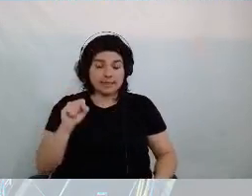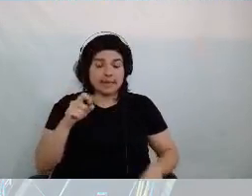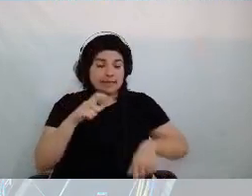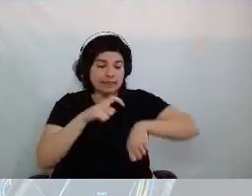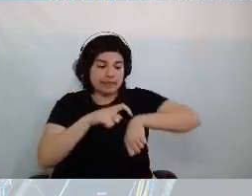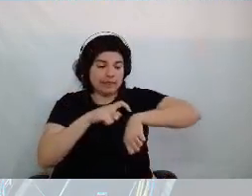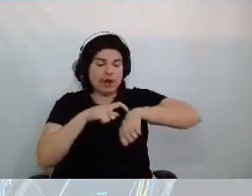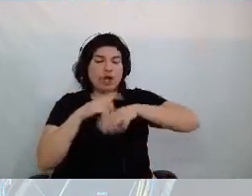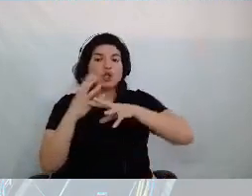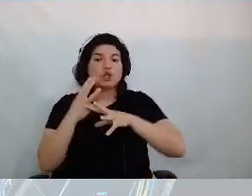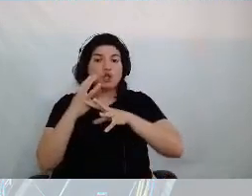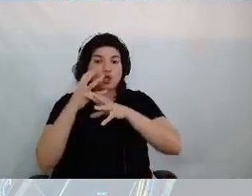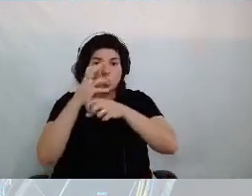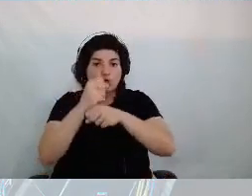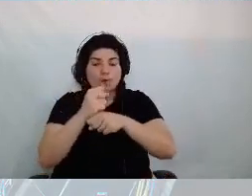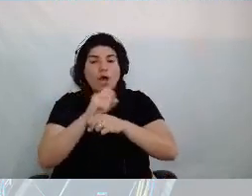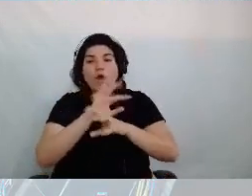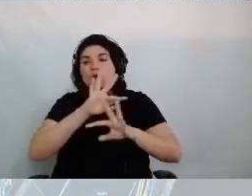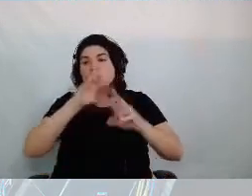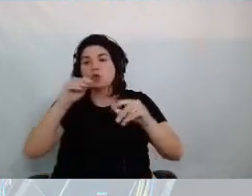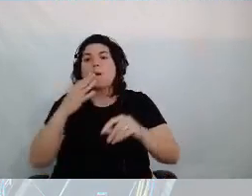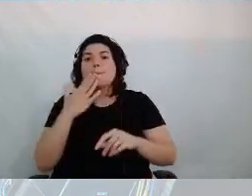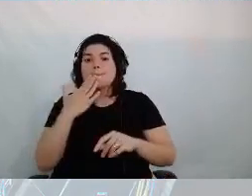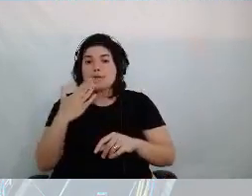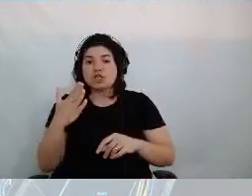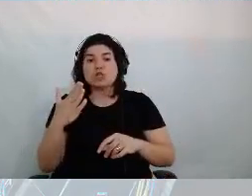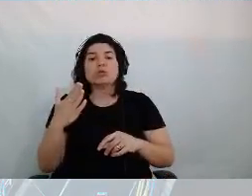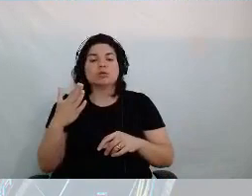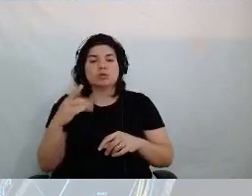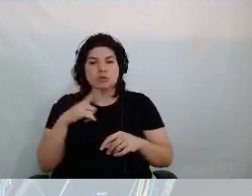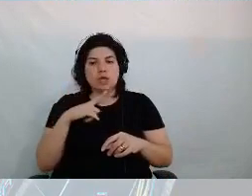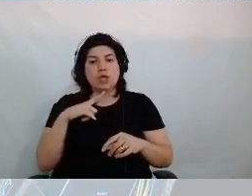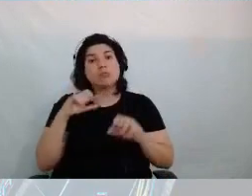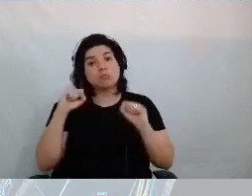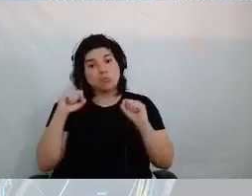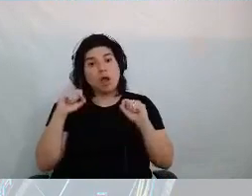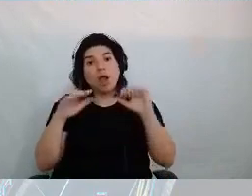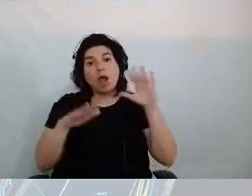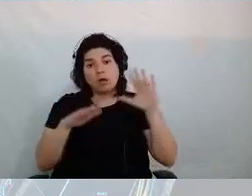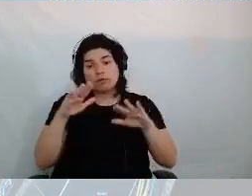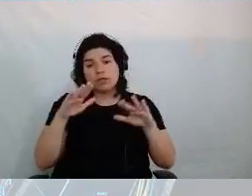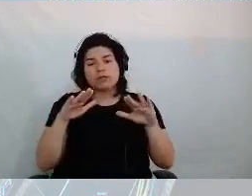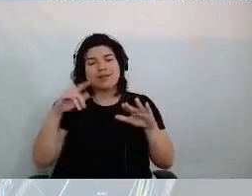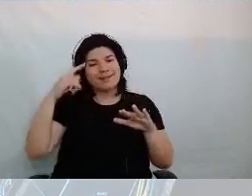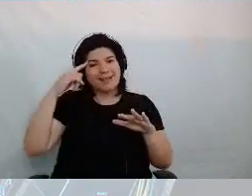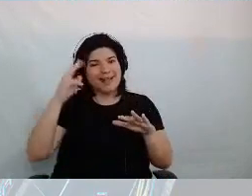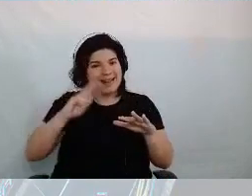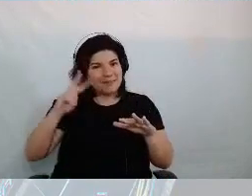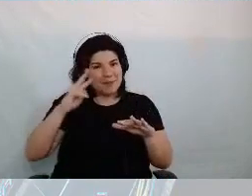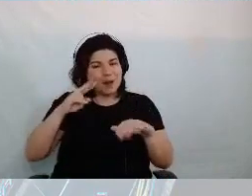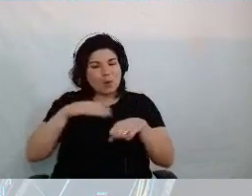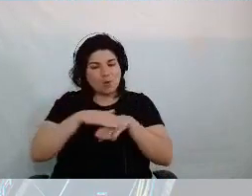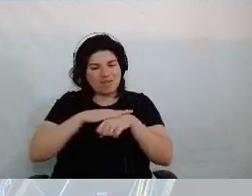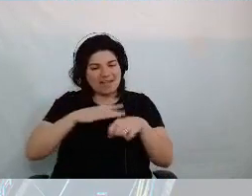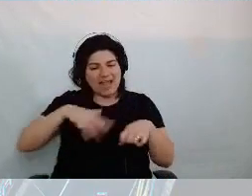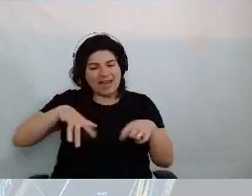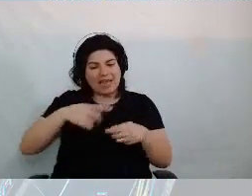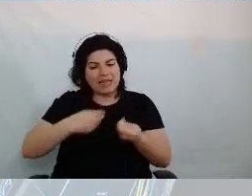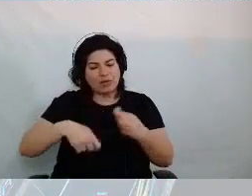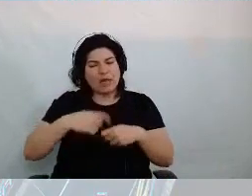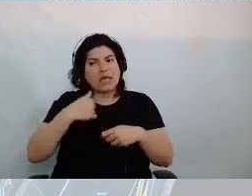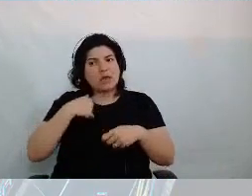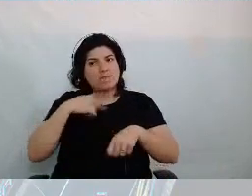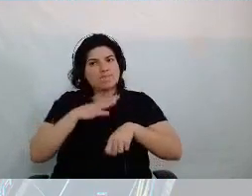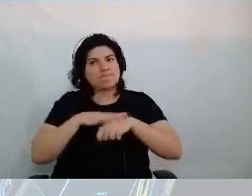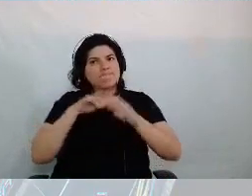somatória de todos os requests. Então, pode ser que... E aí tem aquela, lembra da conversa de negócio. Então, eu vou perguntar,